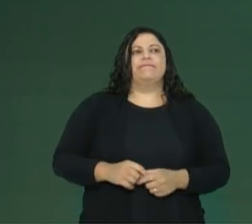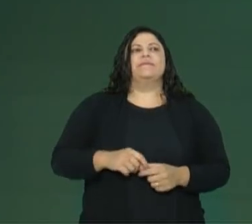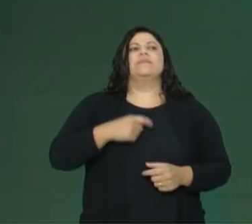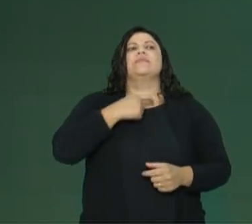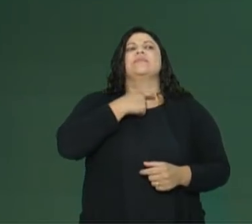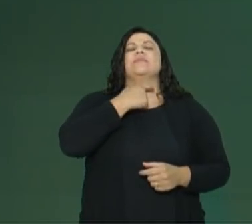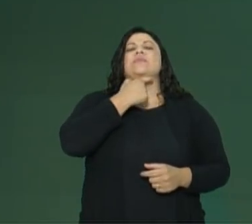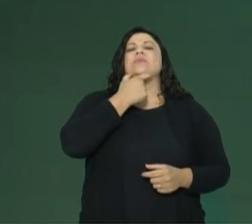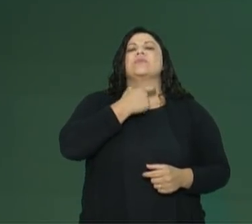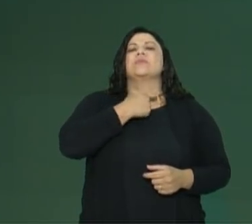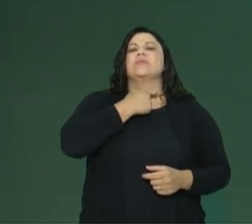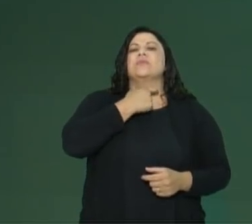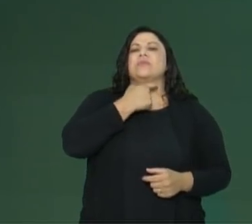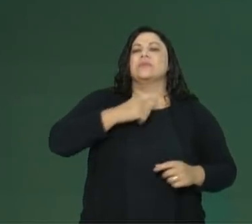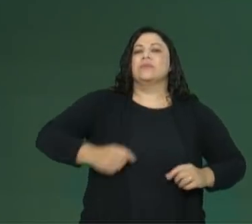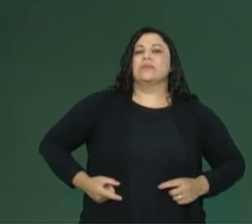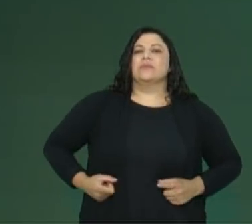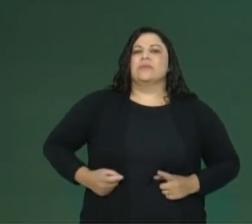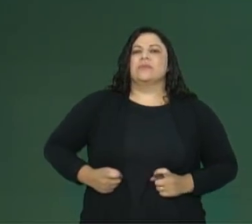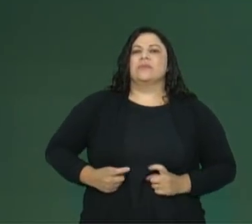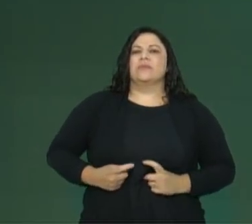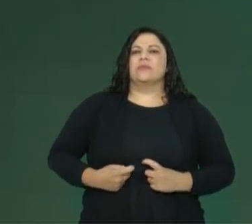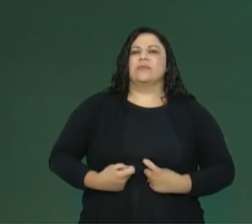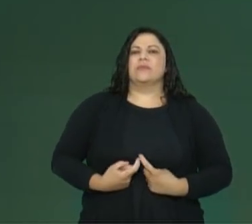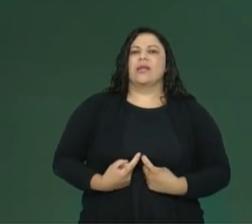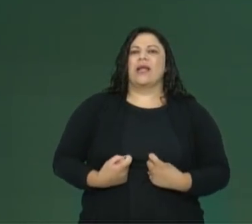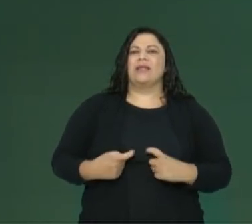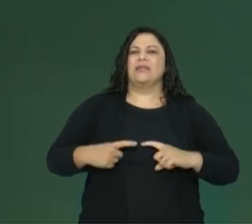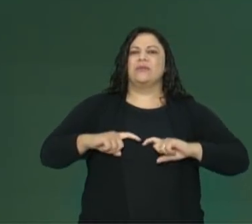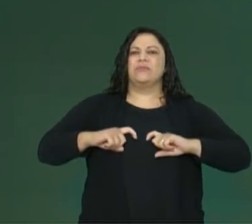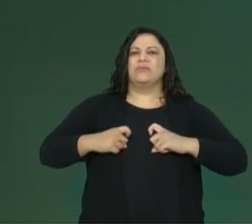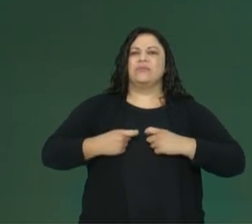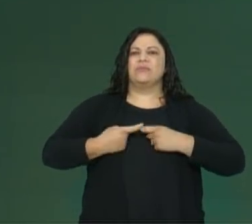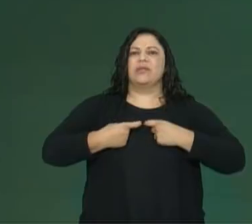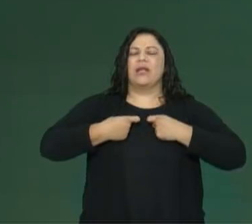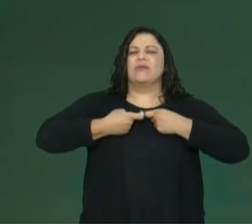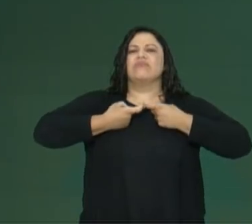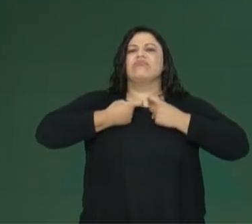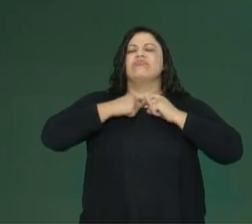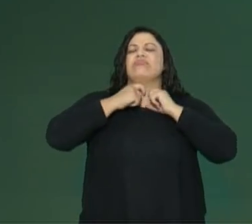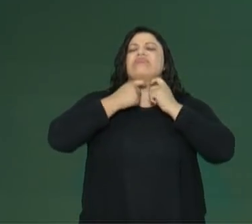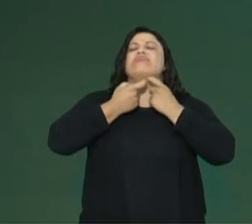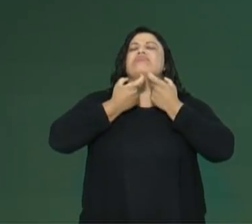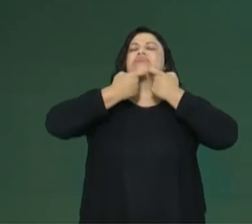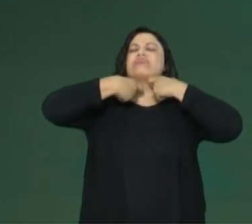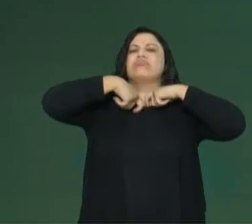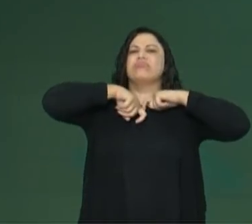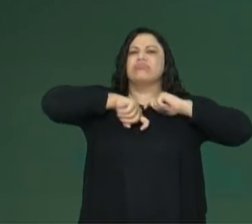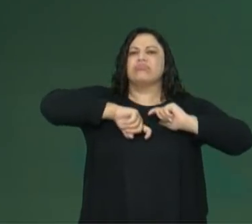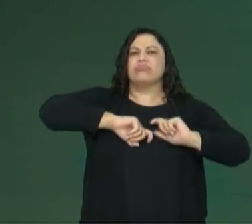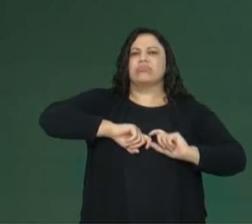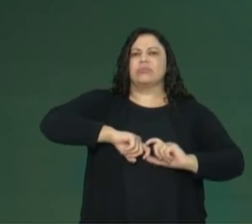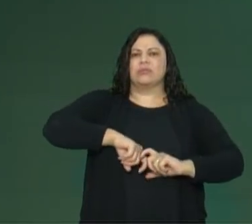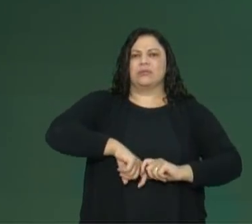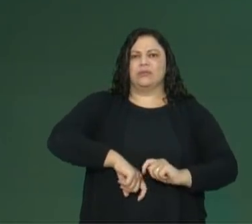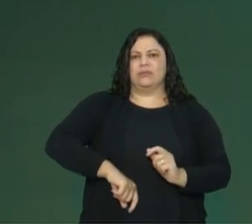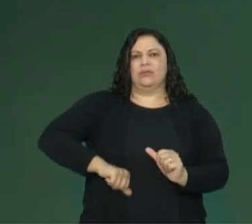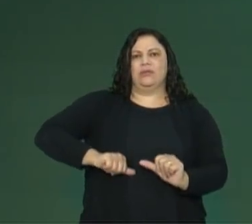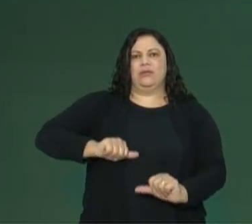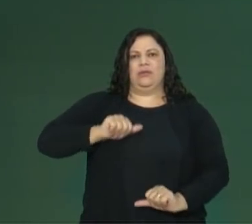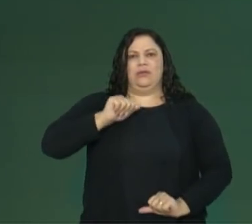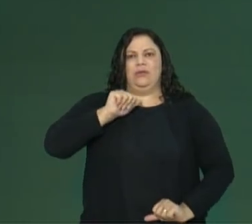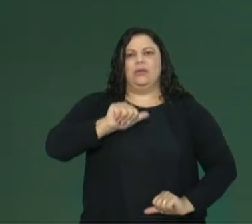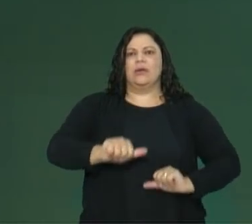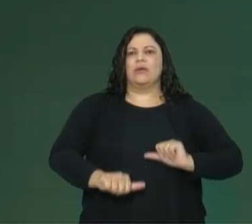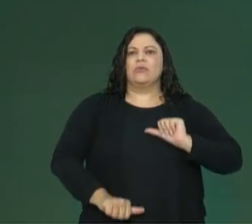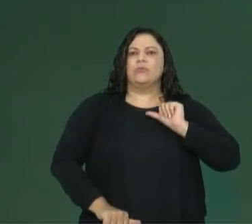traqueia, chegando à região aqui da epiglote, eles podem entrar novamente no sistema digestivo e recomeçar o ciclo,